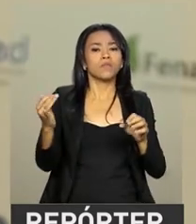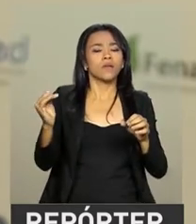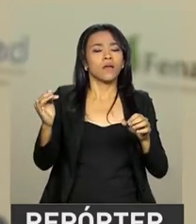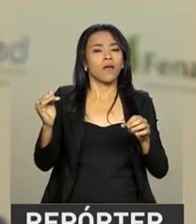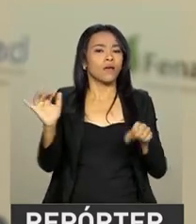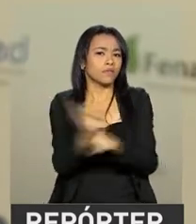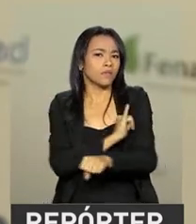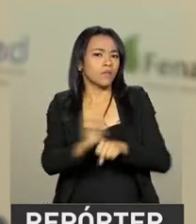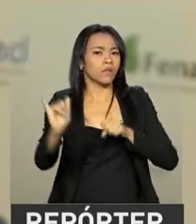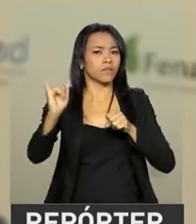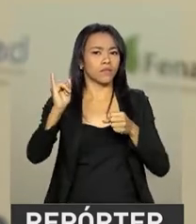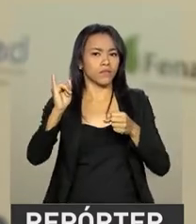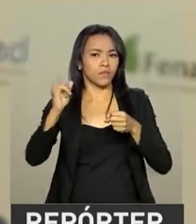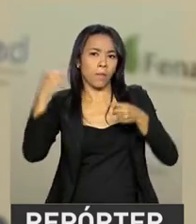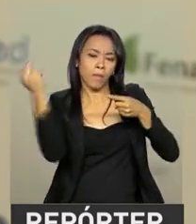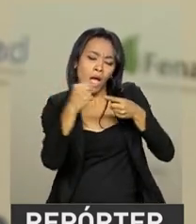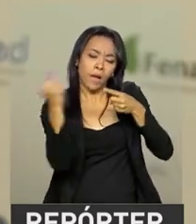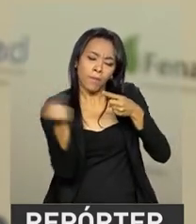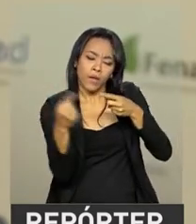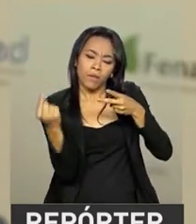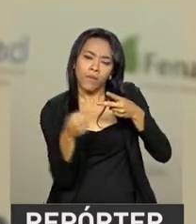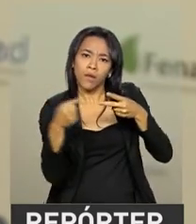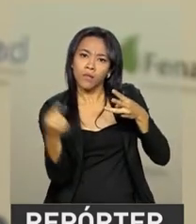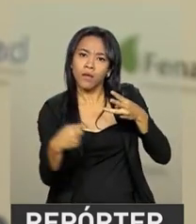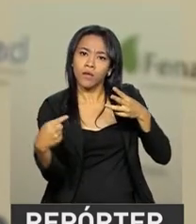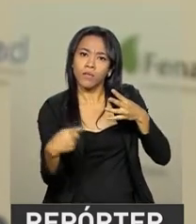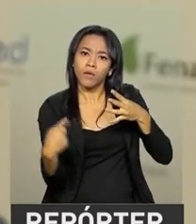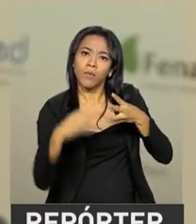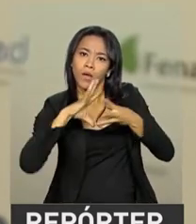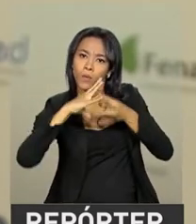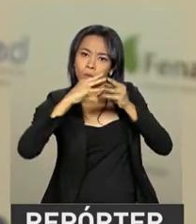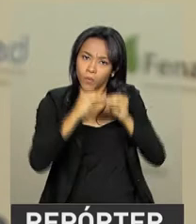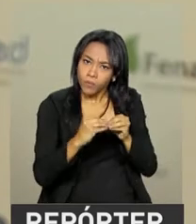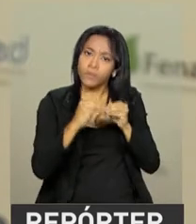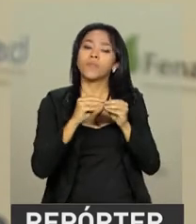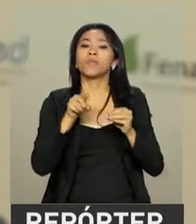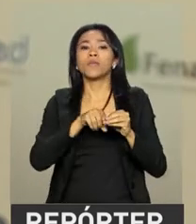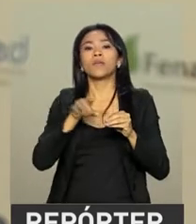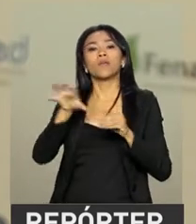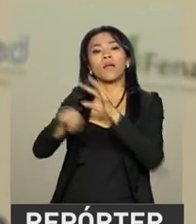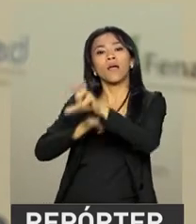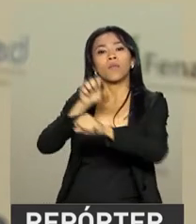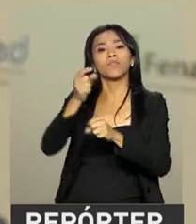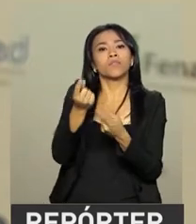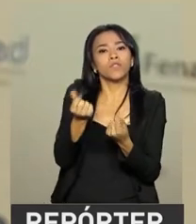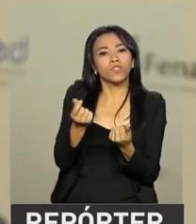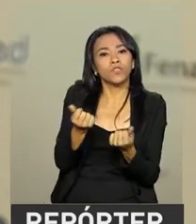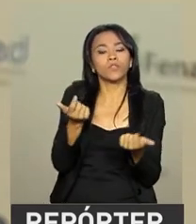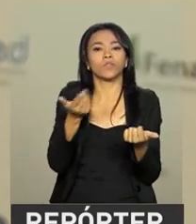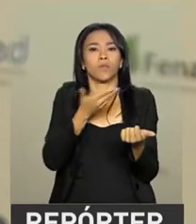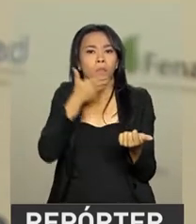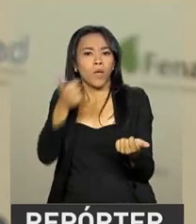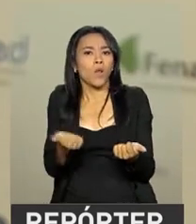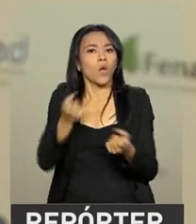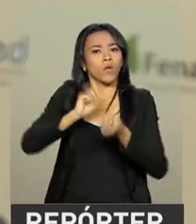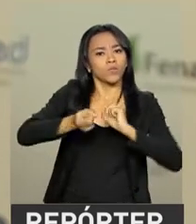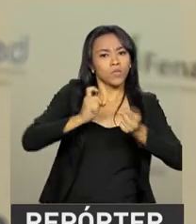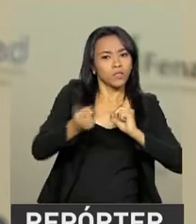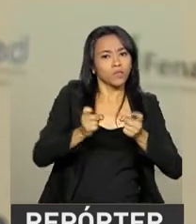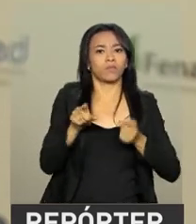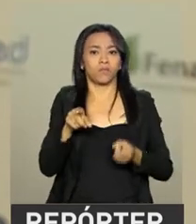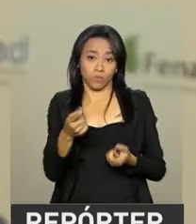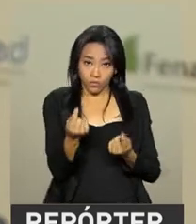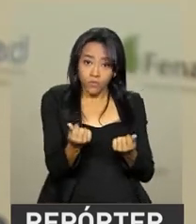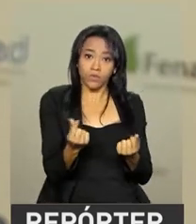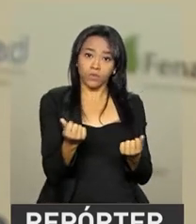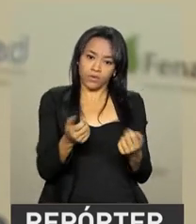obviamente captam recursos ou faça um melhor gerenciamento evidentemente